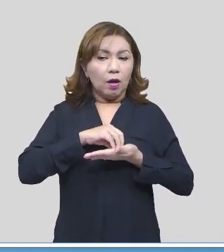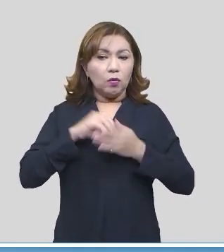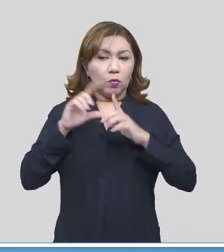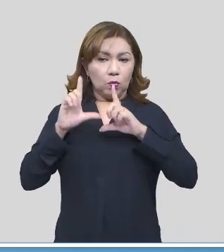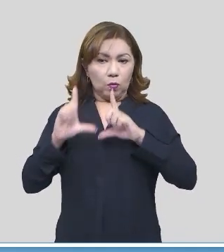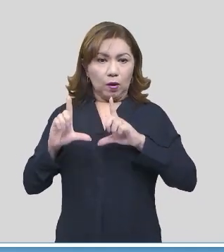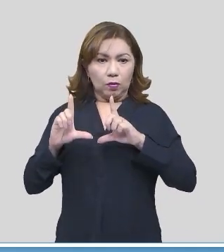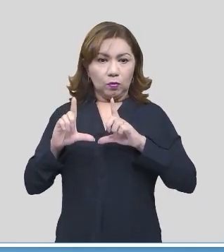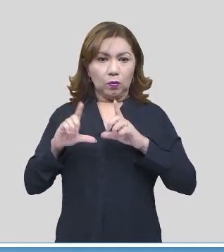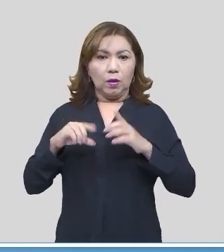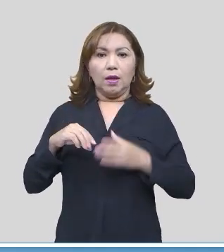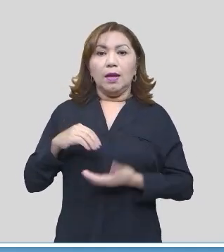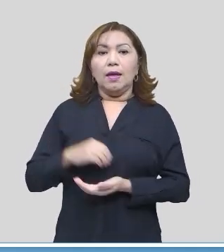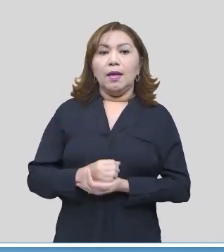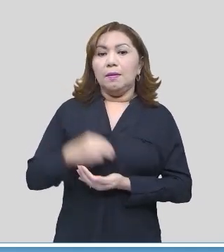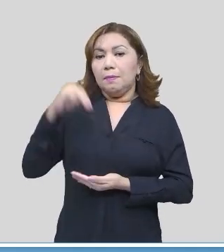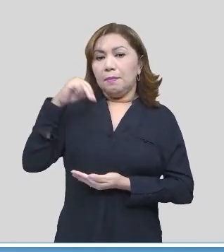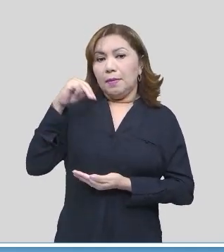metros.